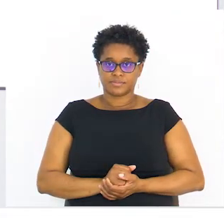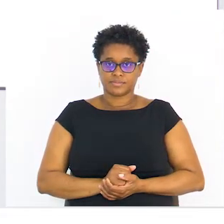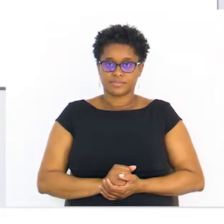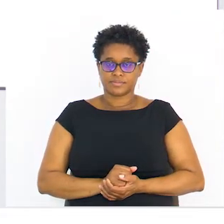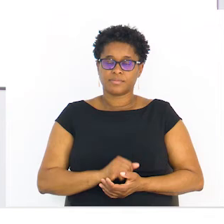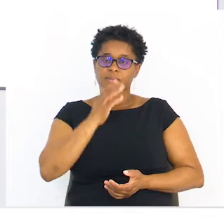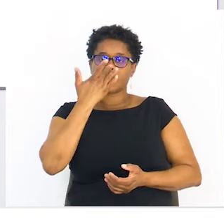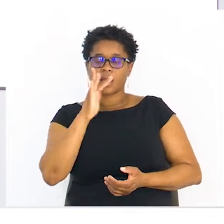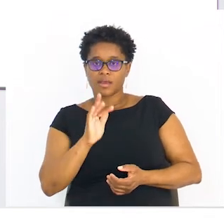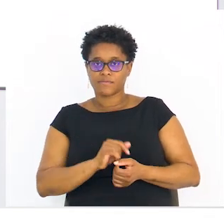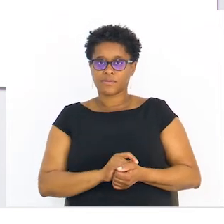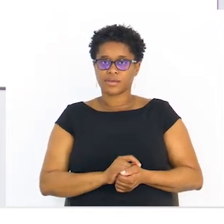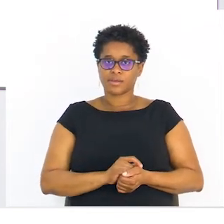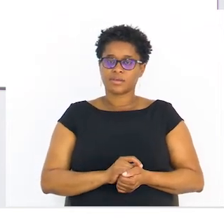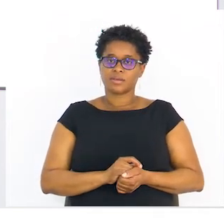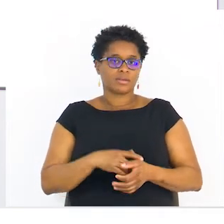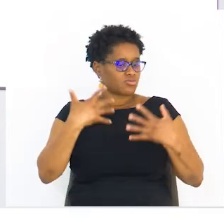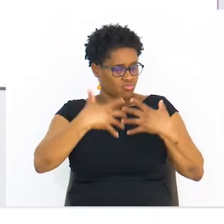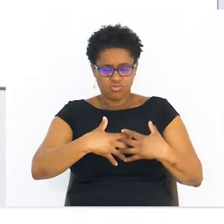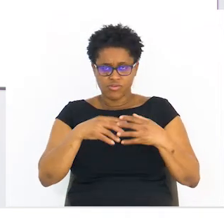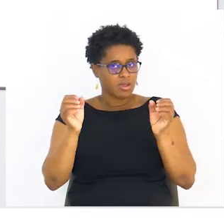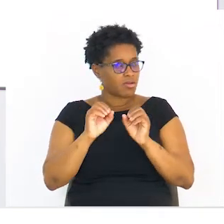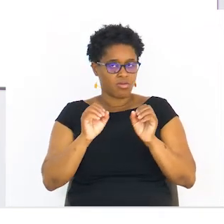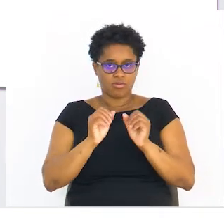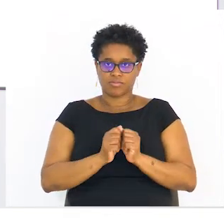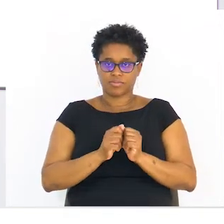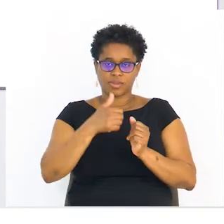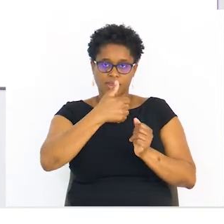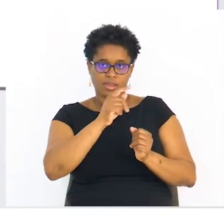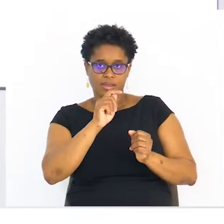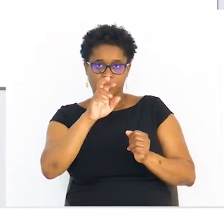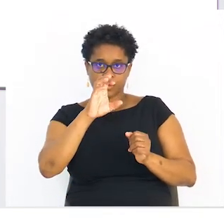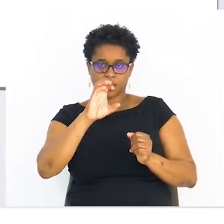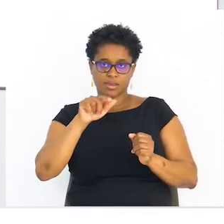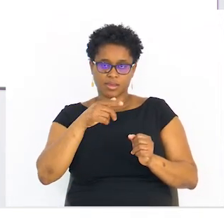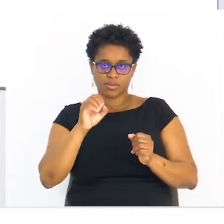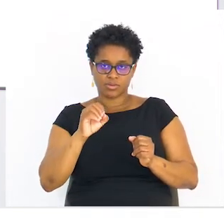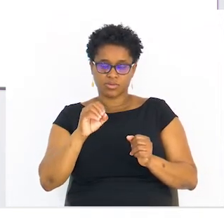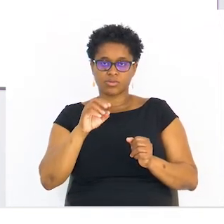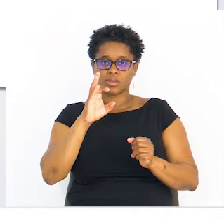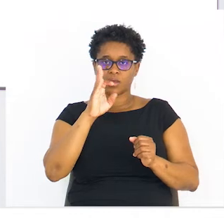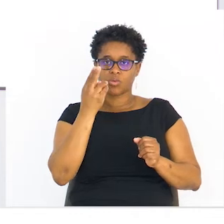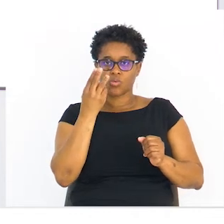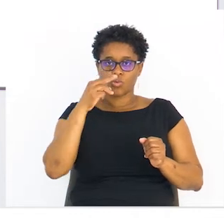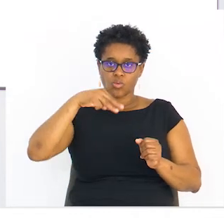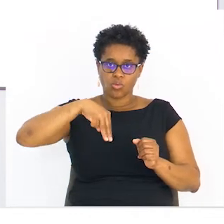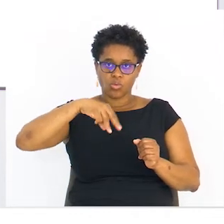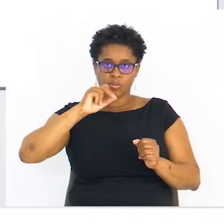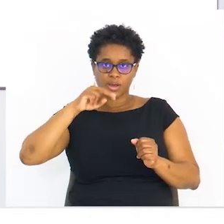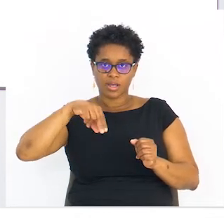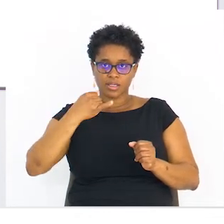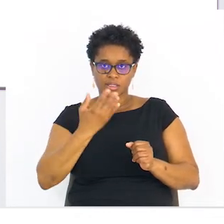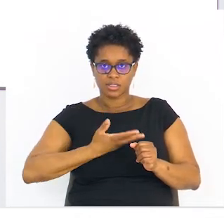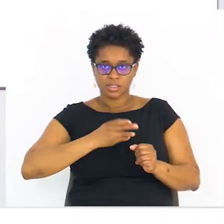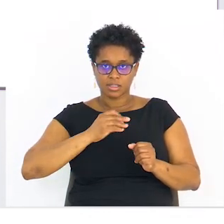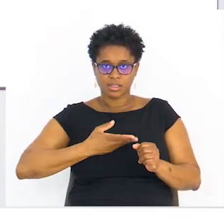A África é, sem dúvida, berço da humanidade. O